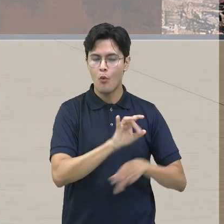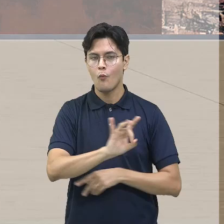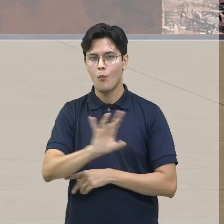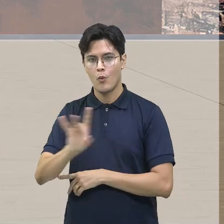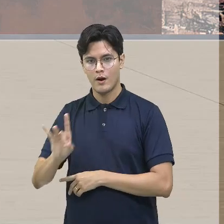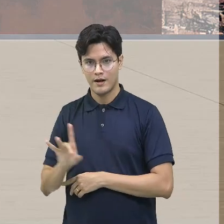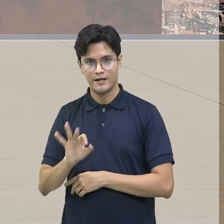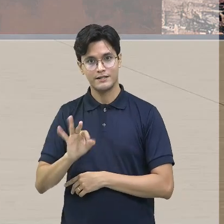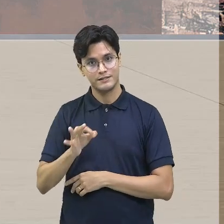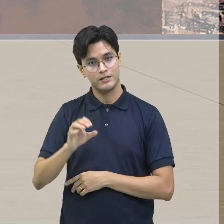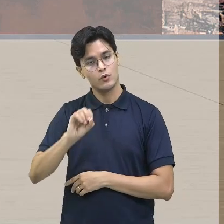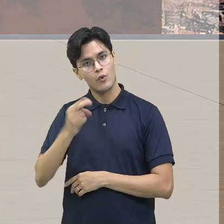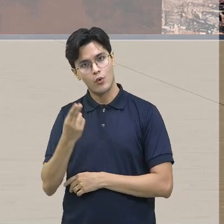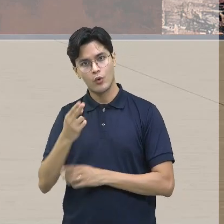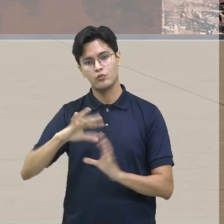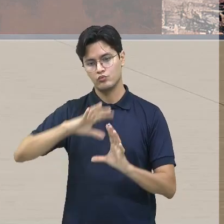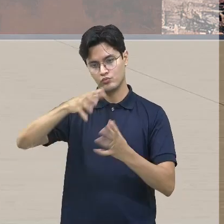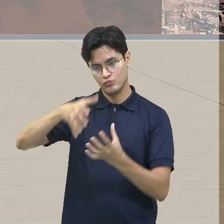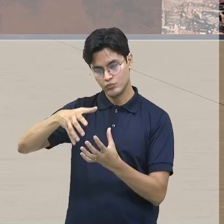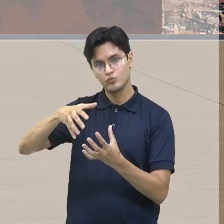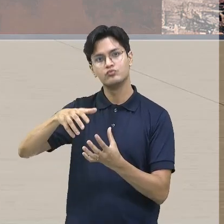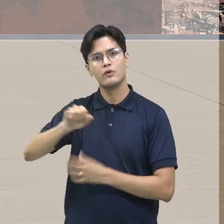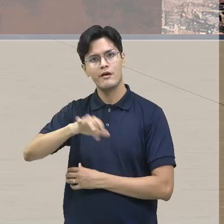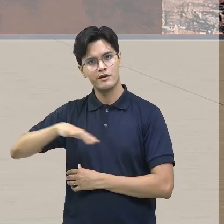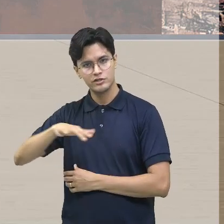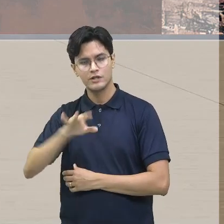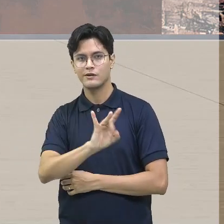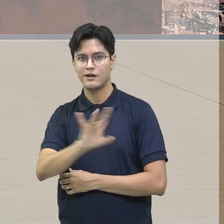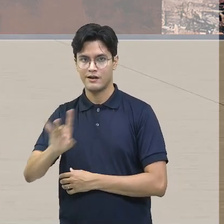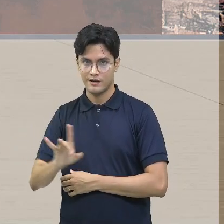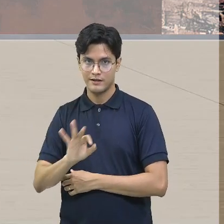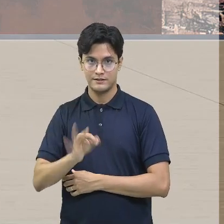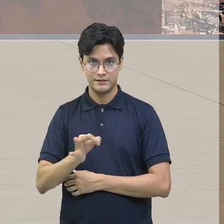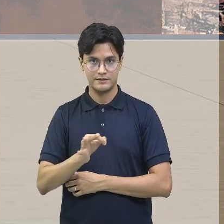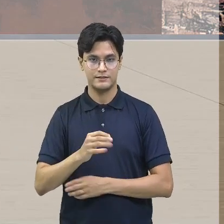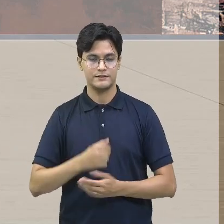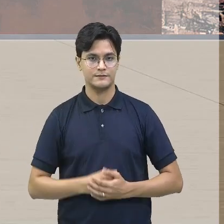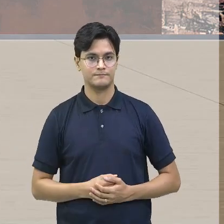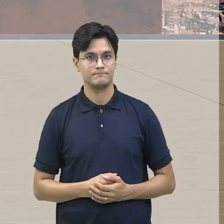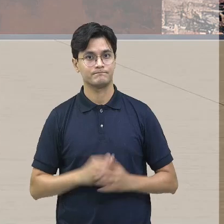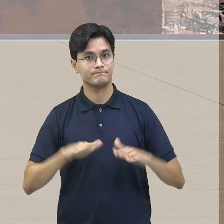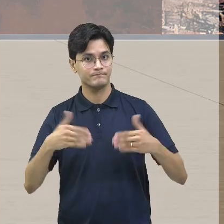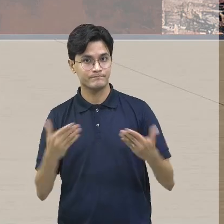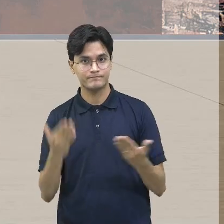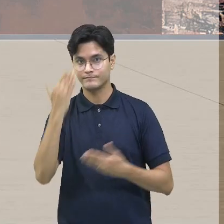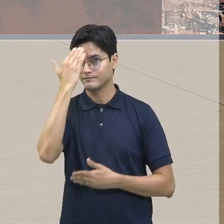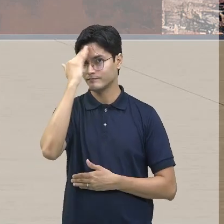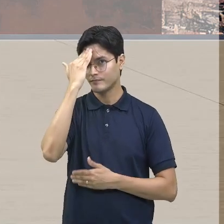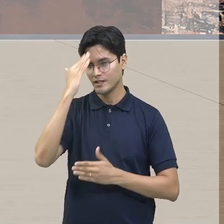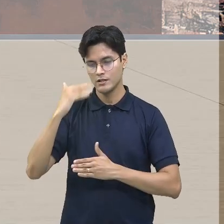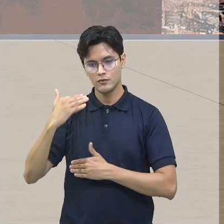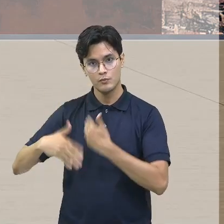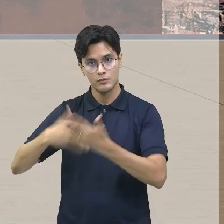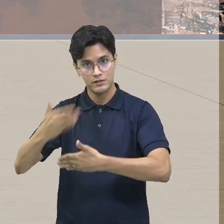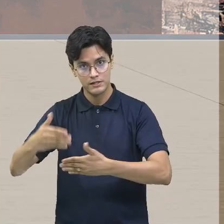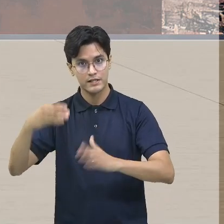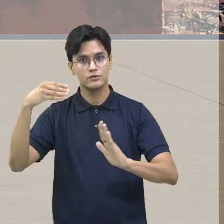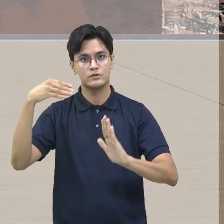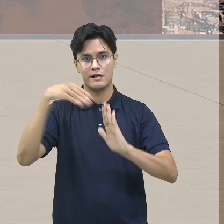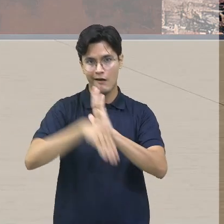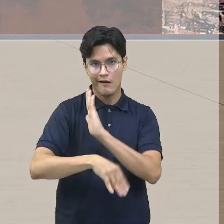cada região do mundo. Então, entender justamente esse processo de queda do Império Romano é muito importante.